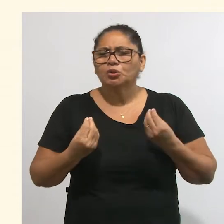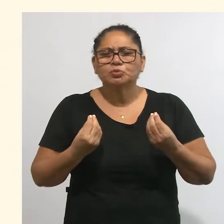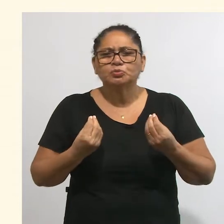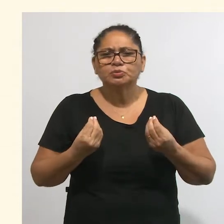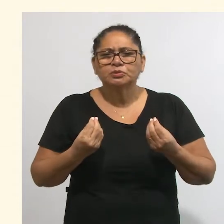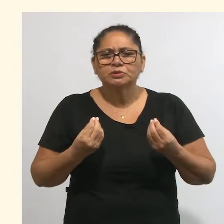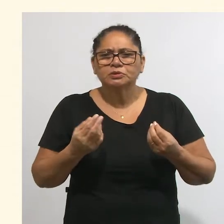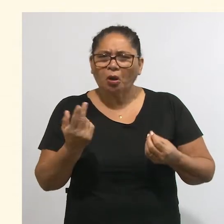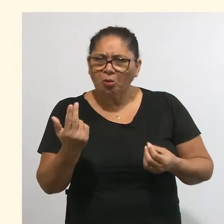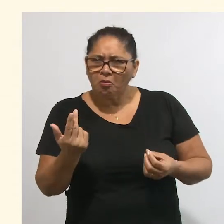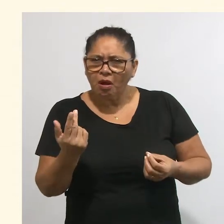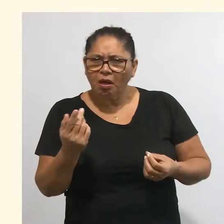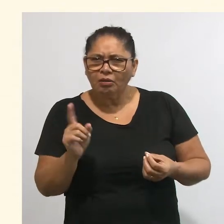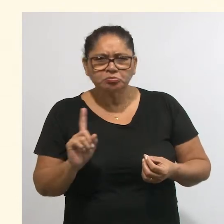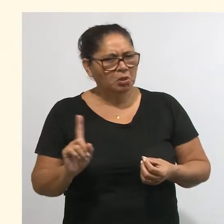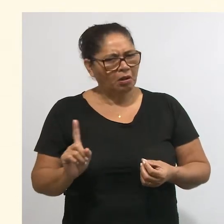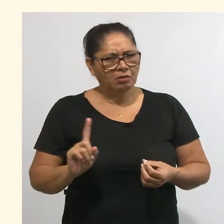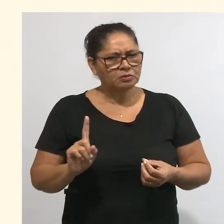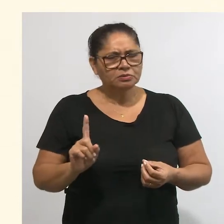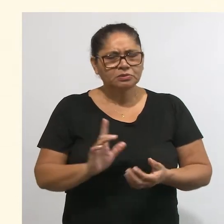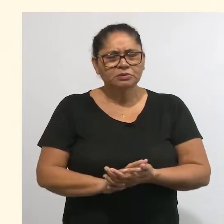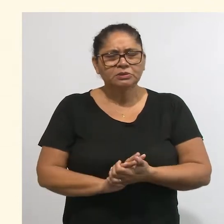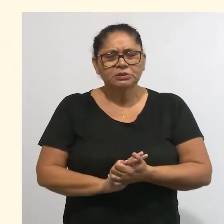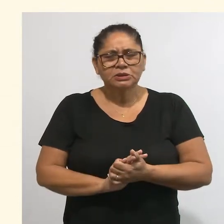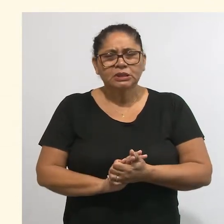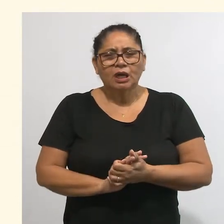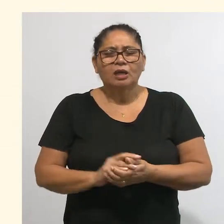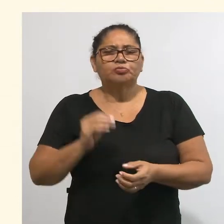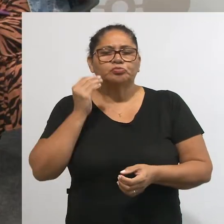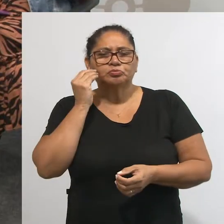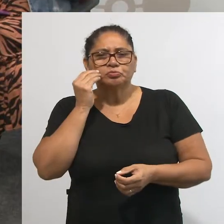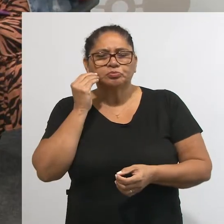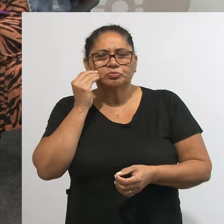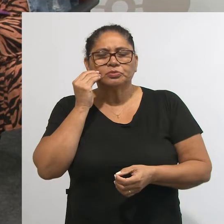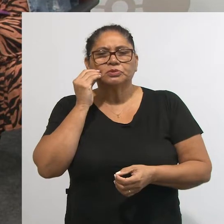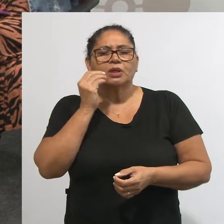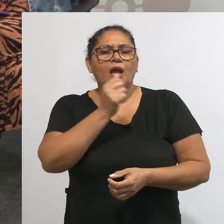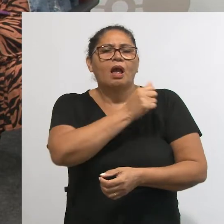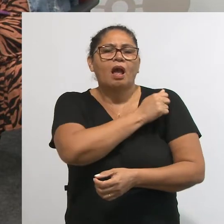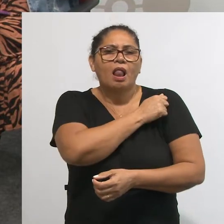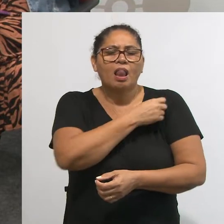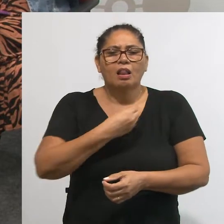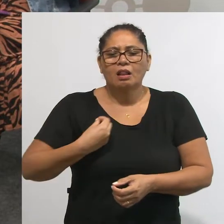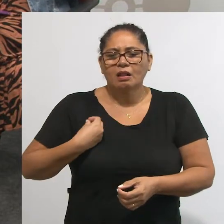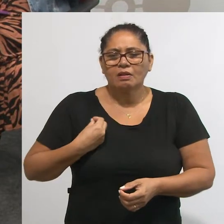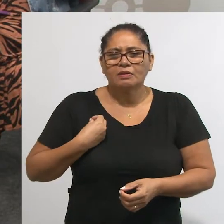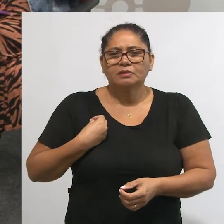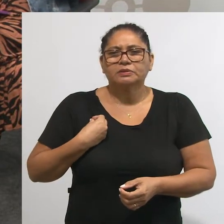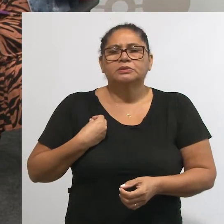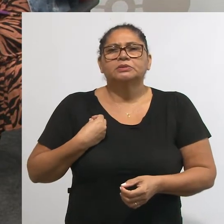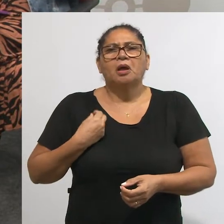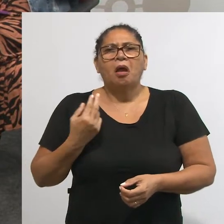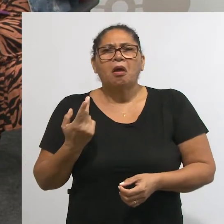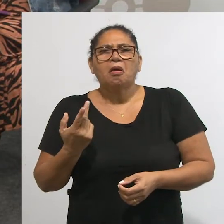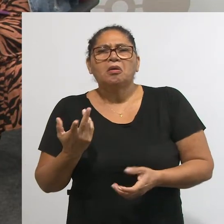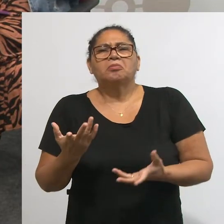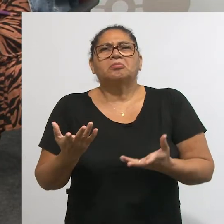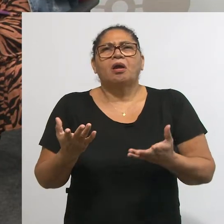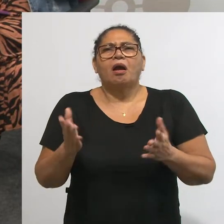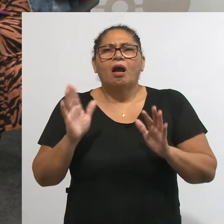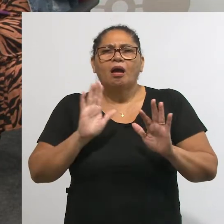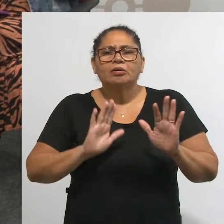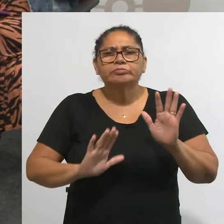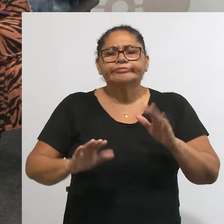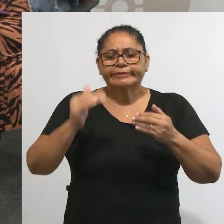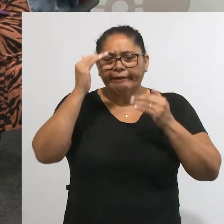alunos? São todos iguais? Claro que não. Esses alunos têm experiências, esses alunos têm vivências tão distintas e que a gente